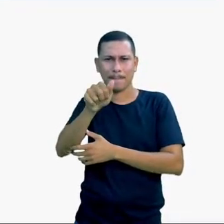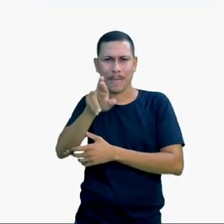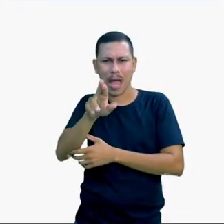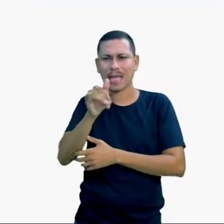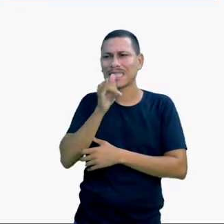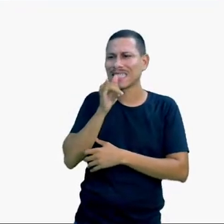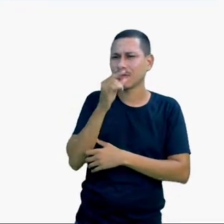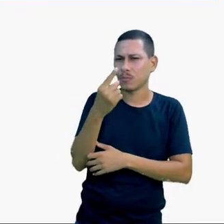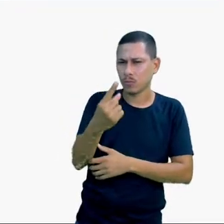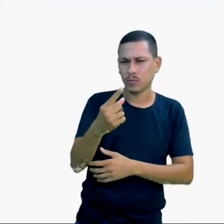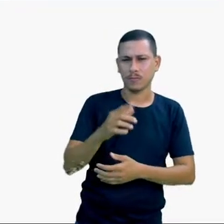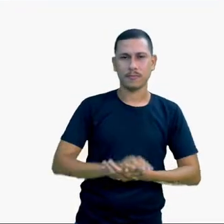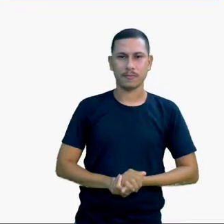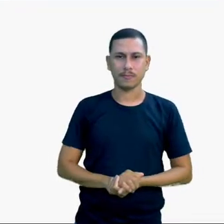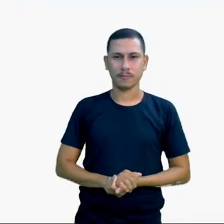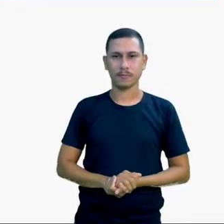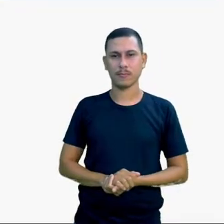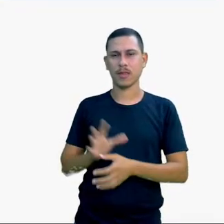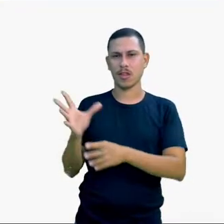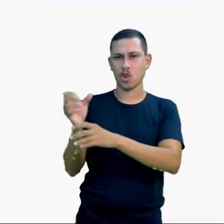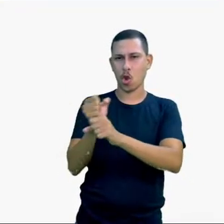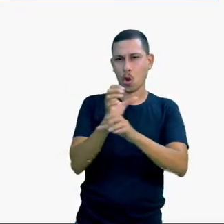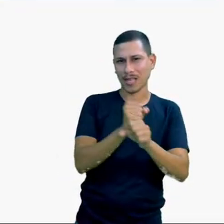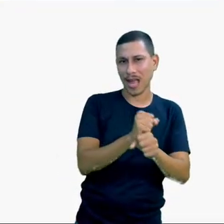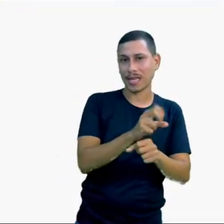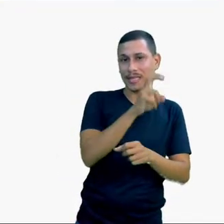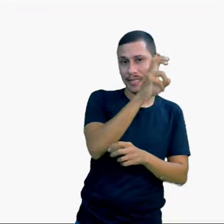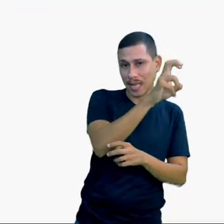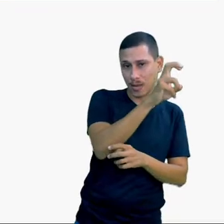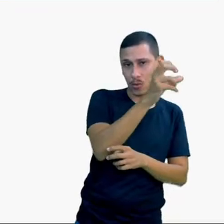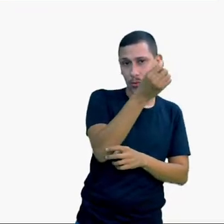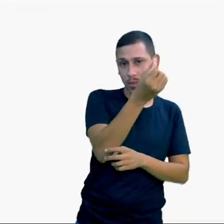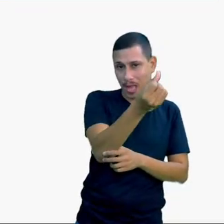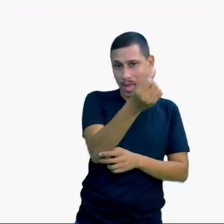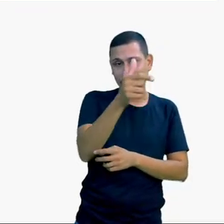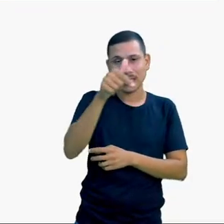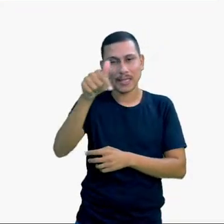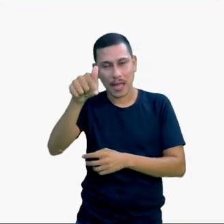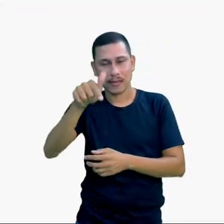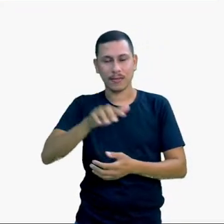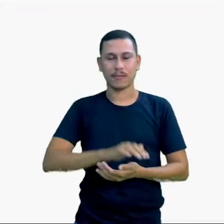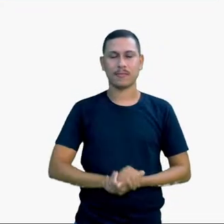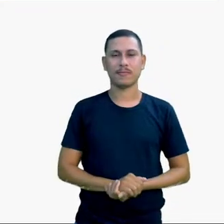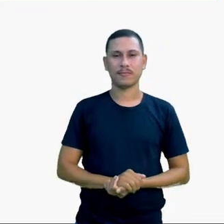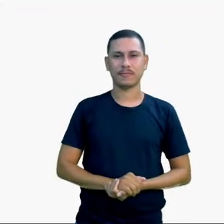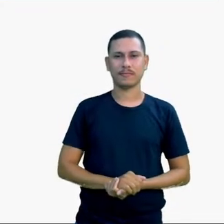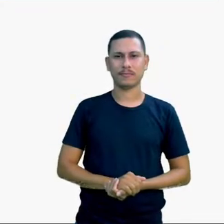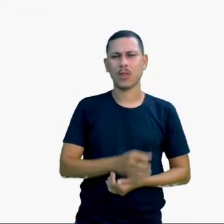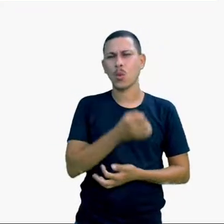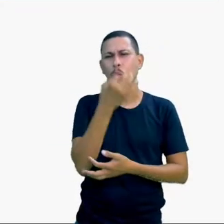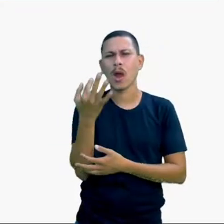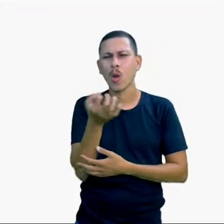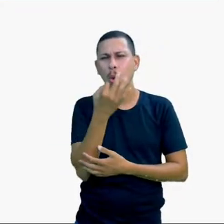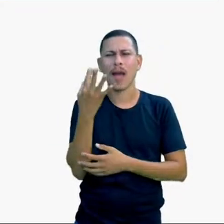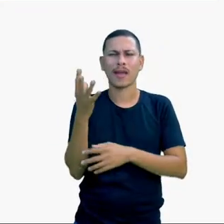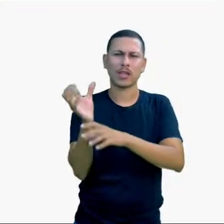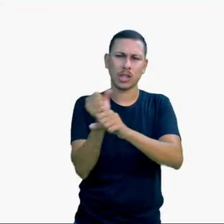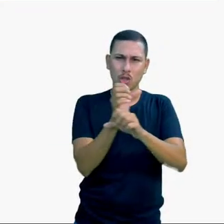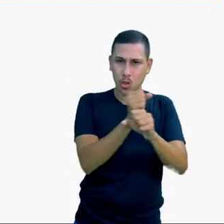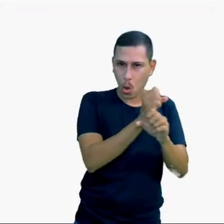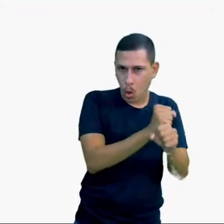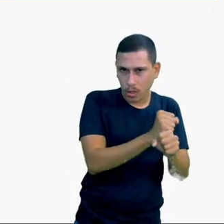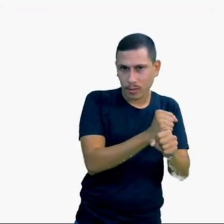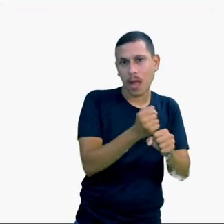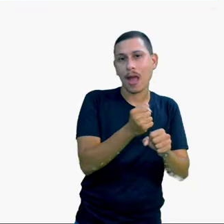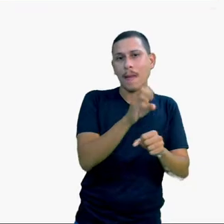1. As notas são 5, 6 e 7. Essa quantidade de notas são notas